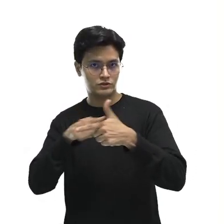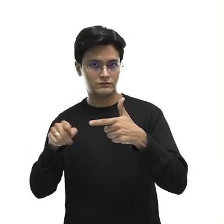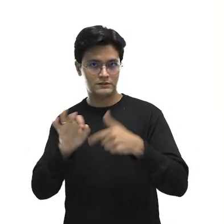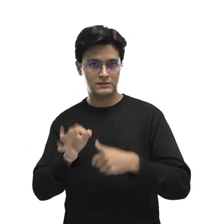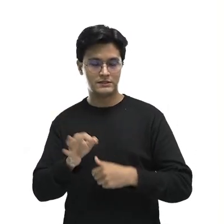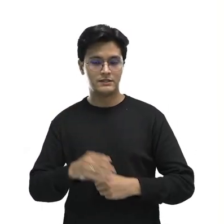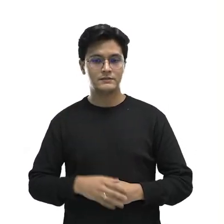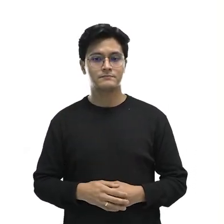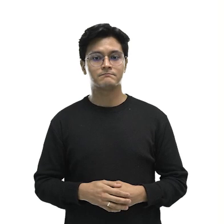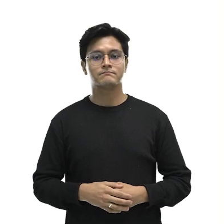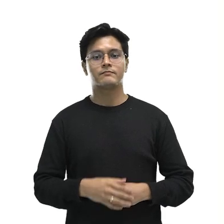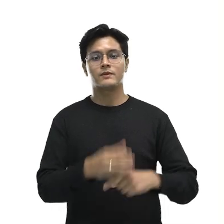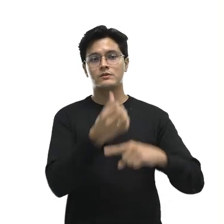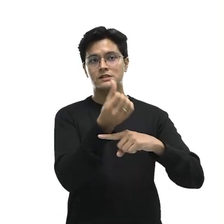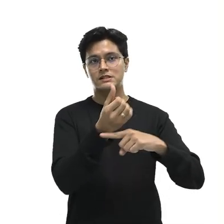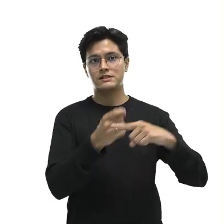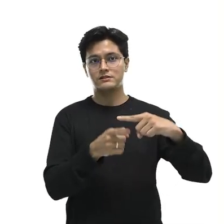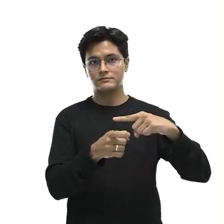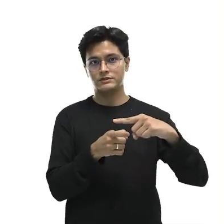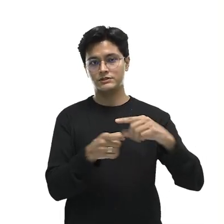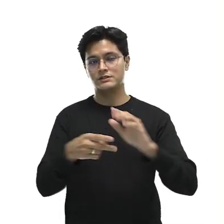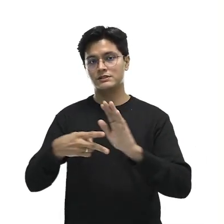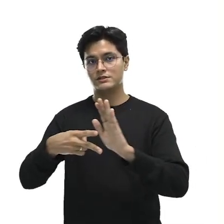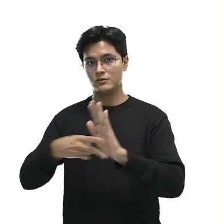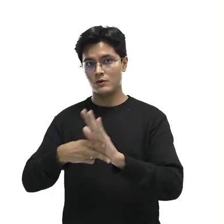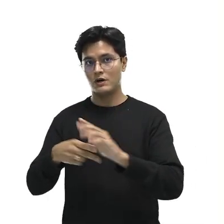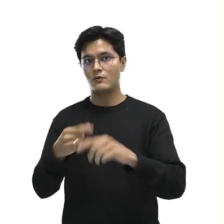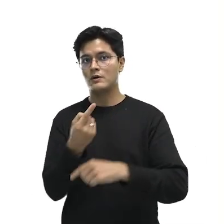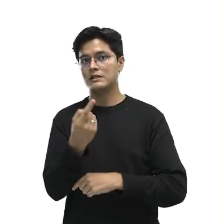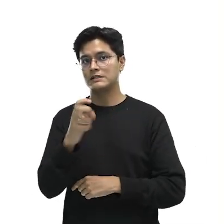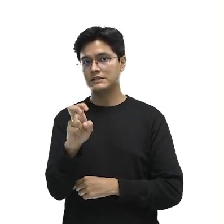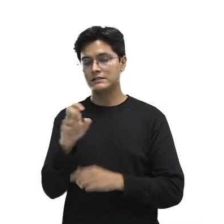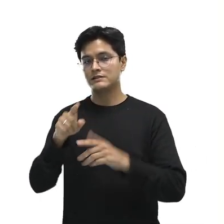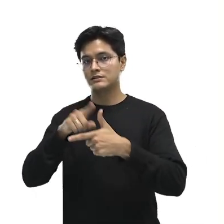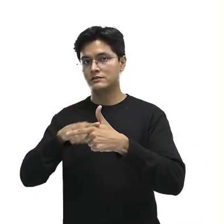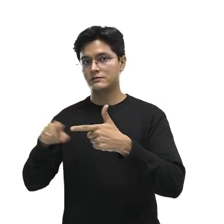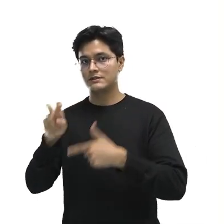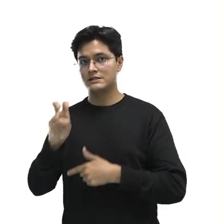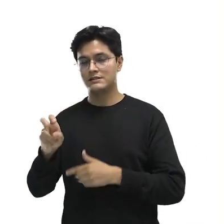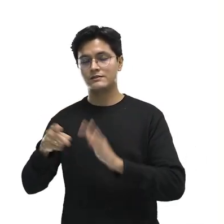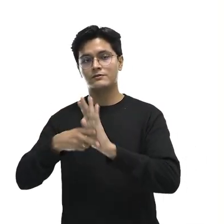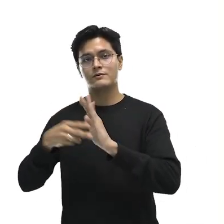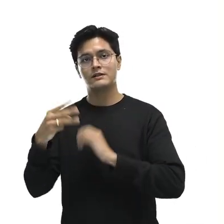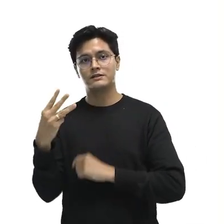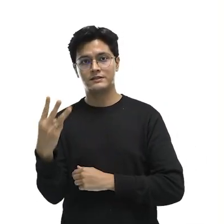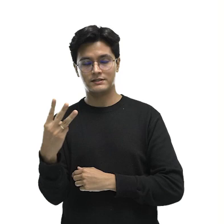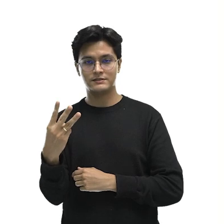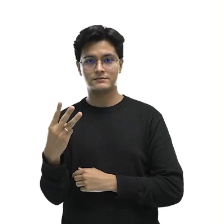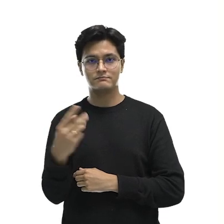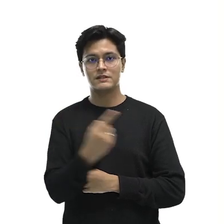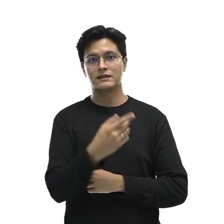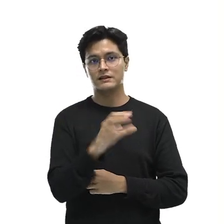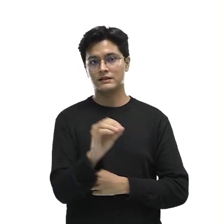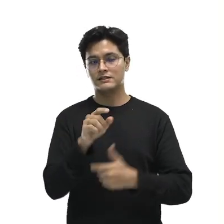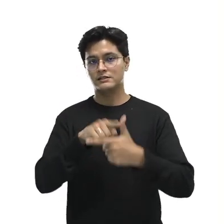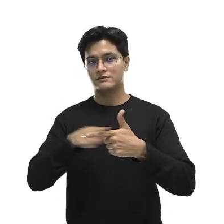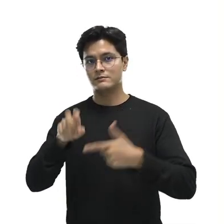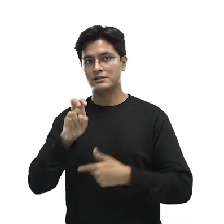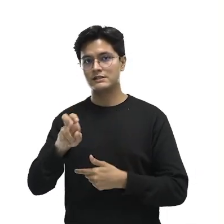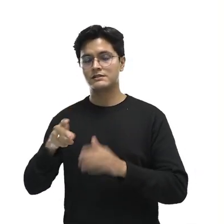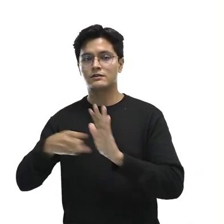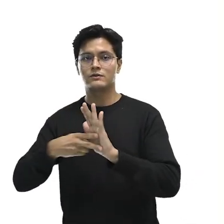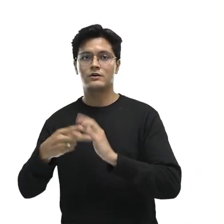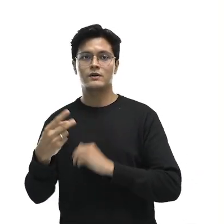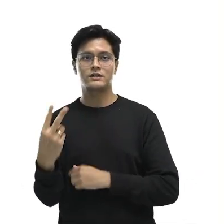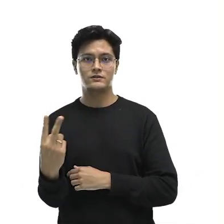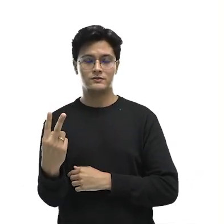sobre x igual 15 dividido para 5 é igual a 3. E 10 dividido para 5 é igual a 2.